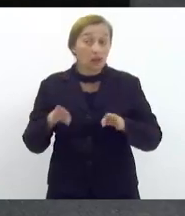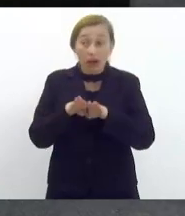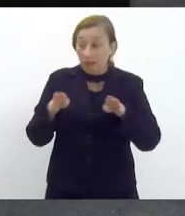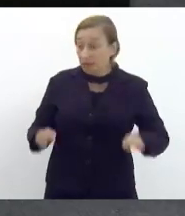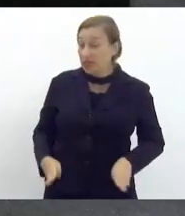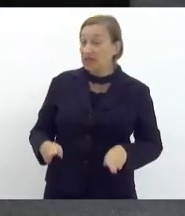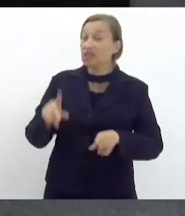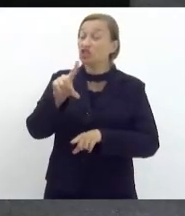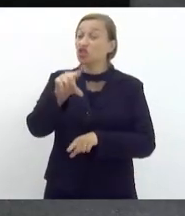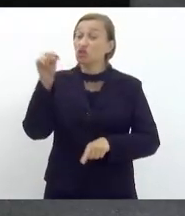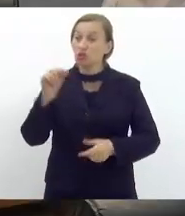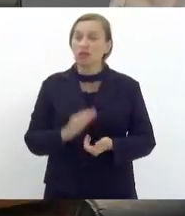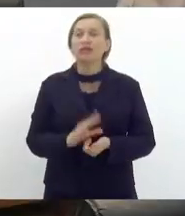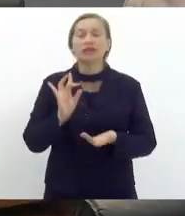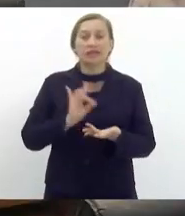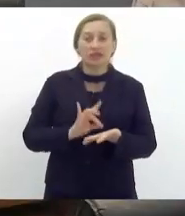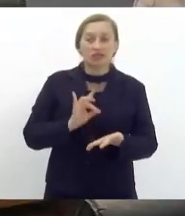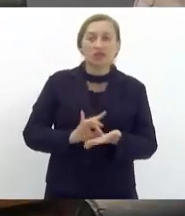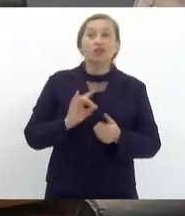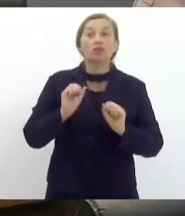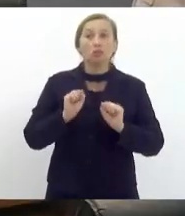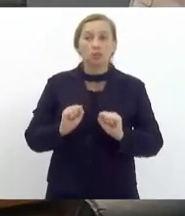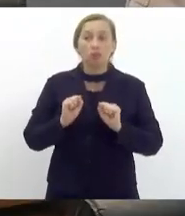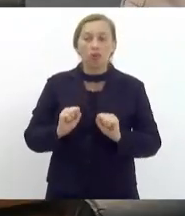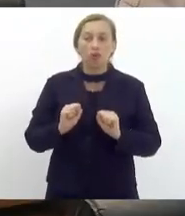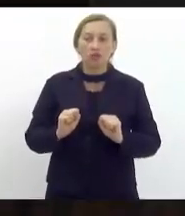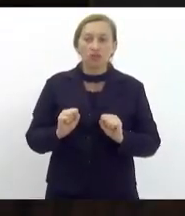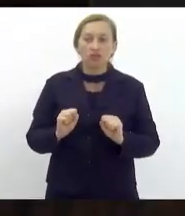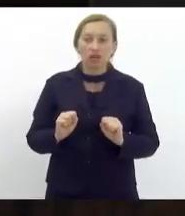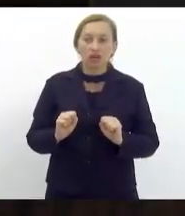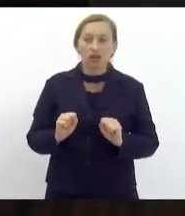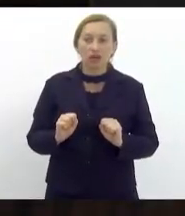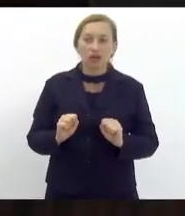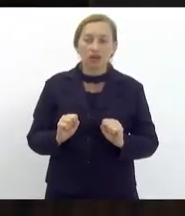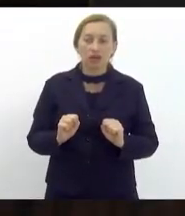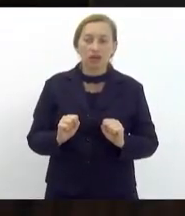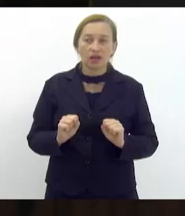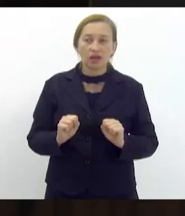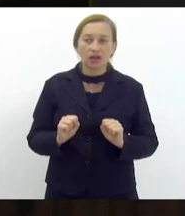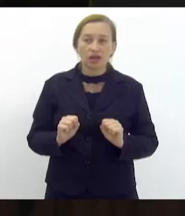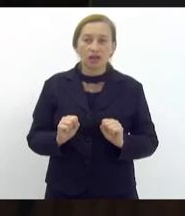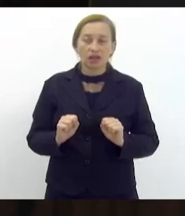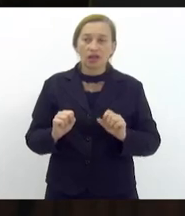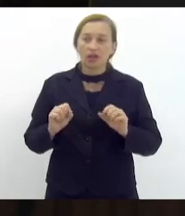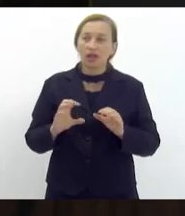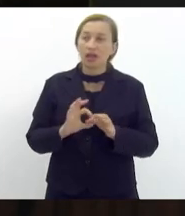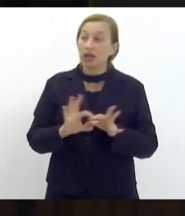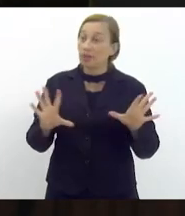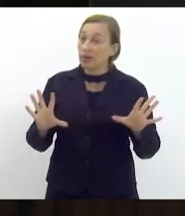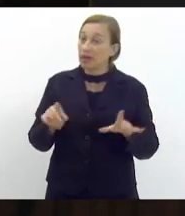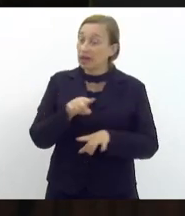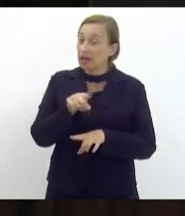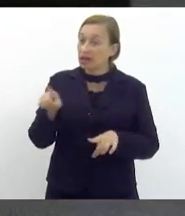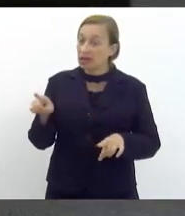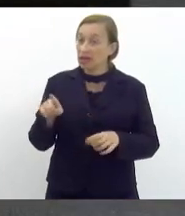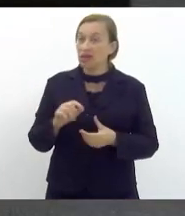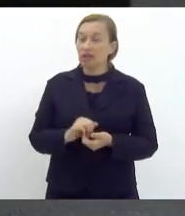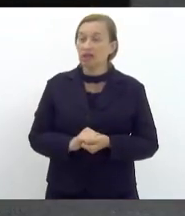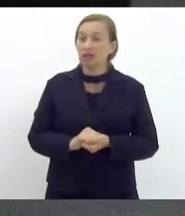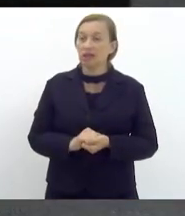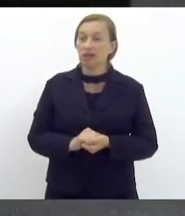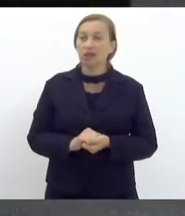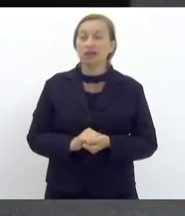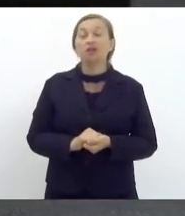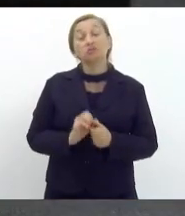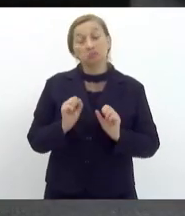na verdade a gente pode estar abrindo um precedente aqui né a gente abre um precedente deputado